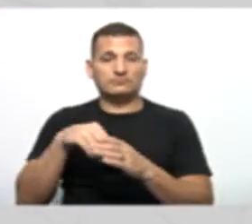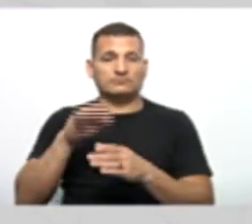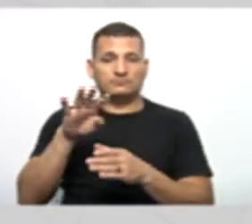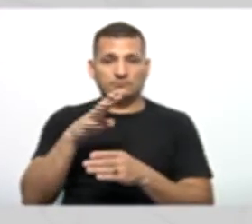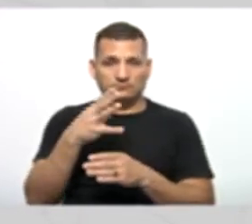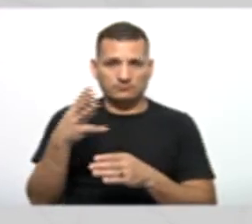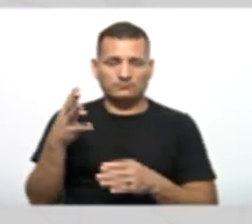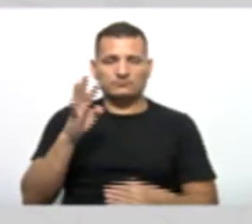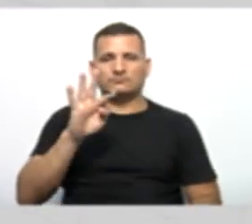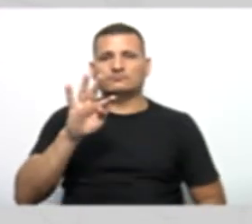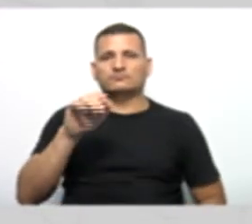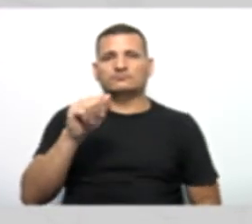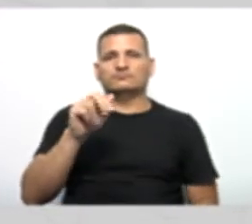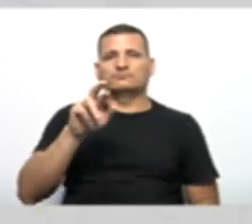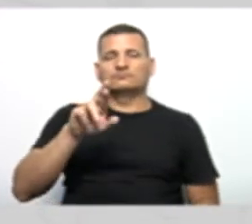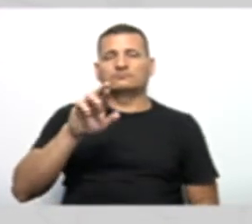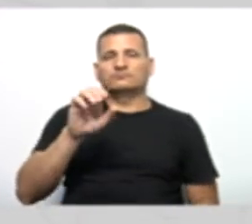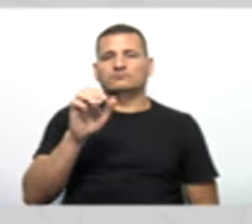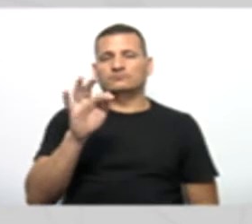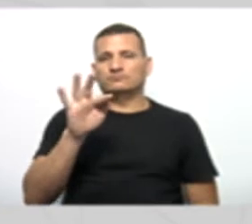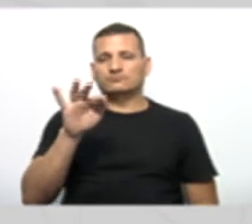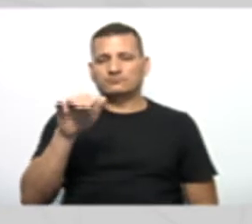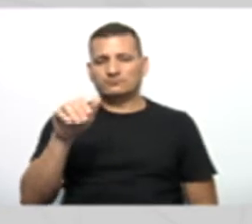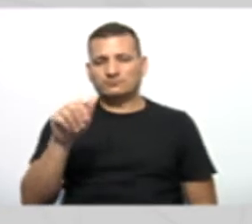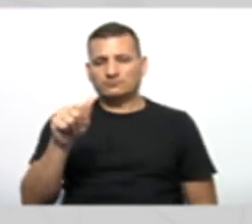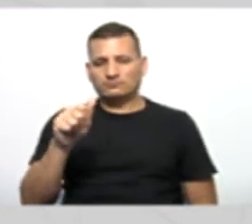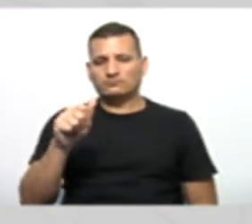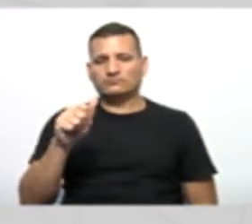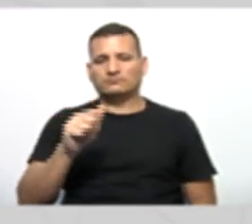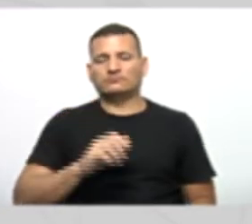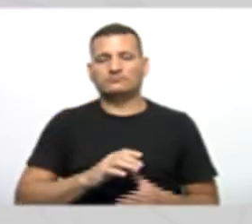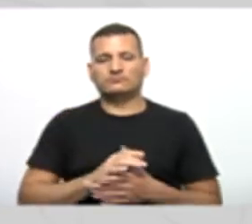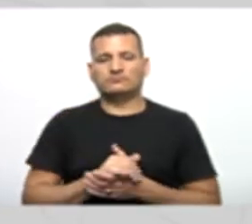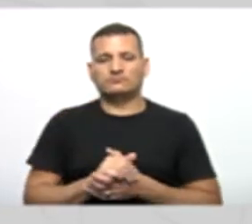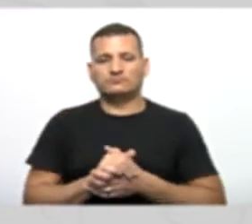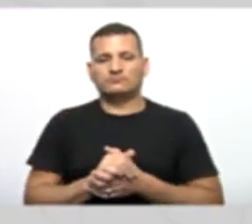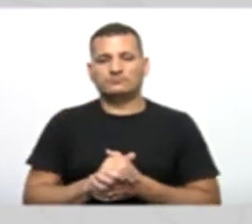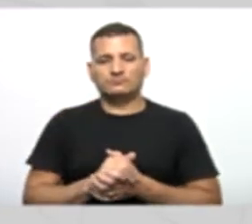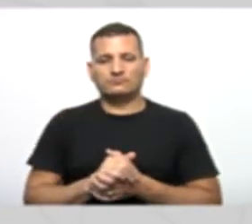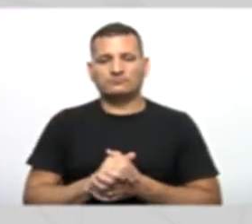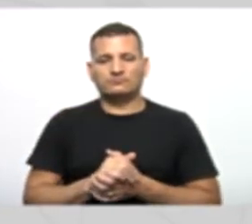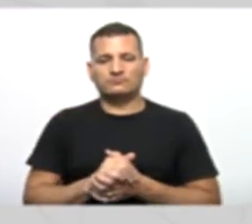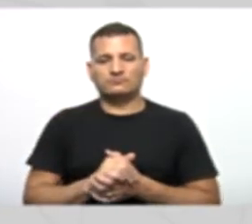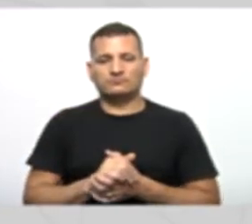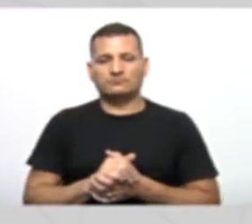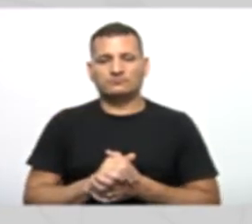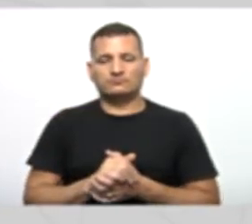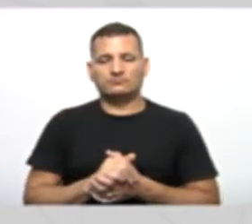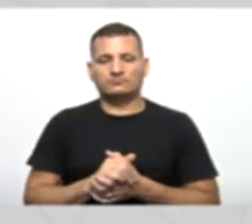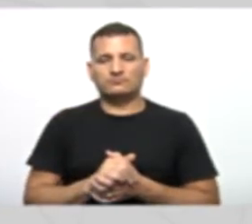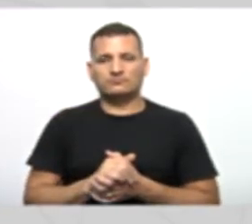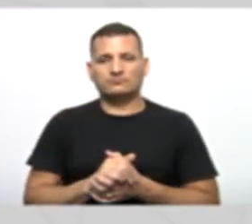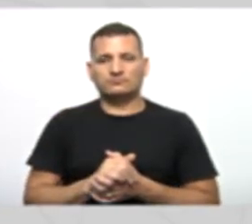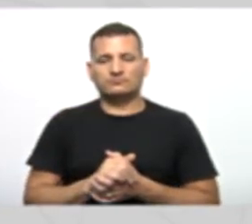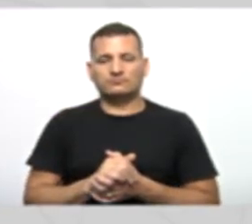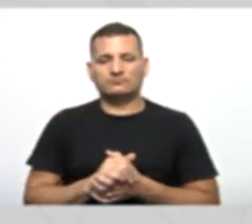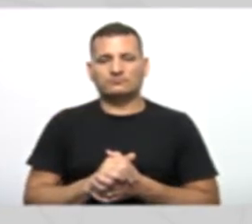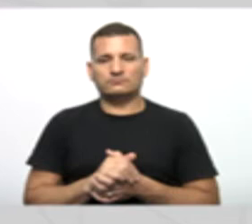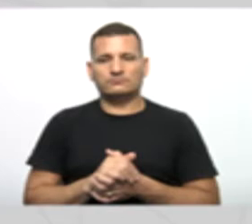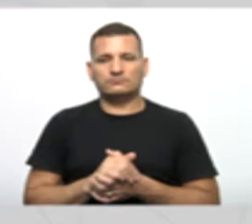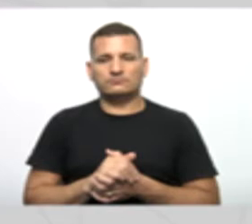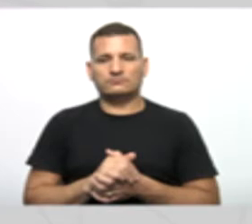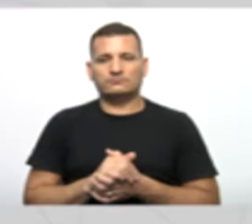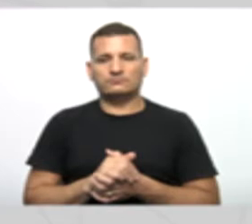que vai conter uma identificação da tarefa, um número, né? Um ID, a data de entrega, vai ter uma descrição e vai